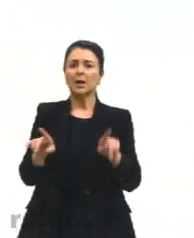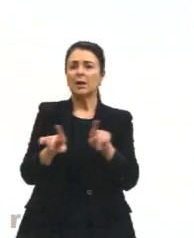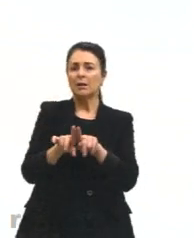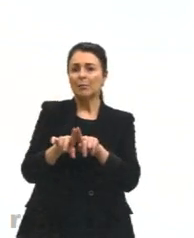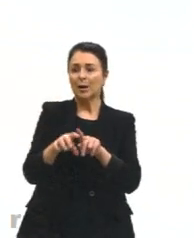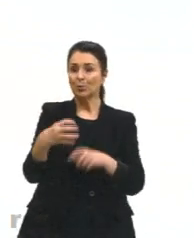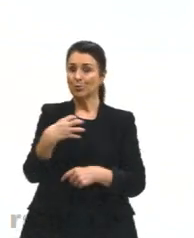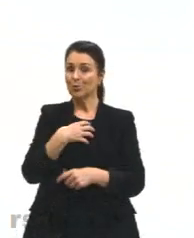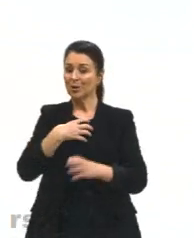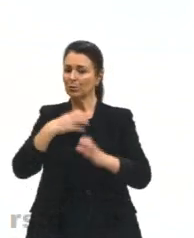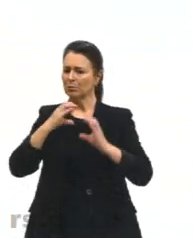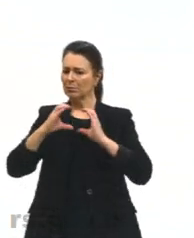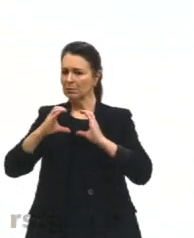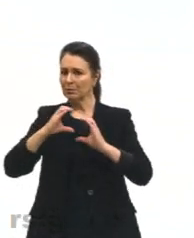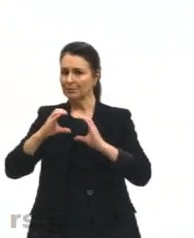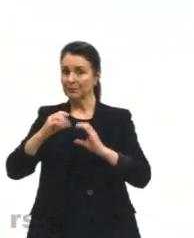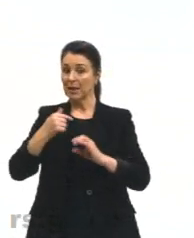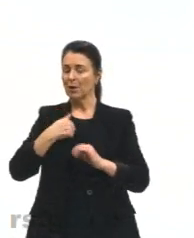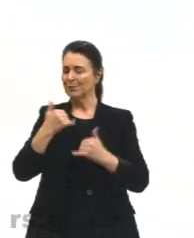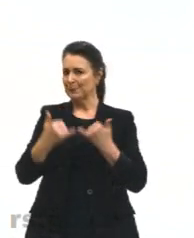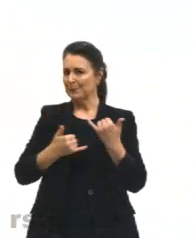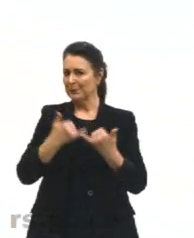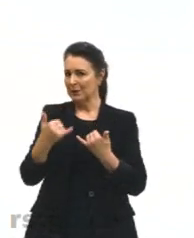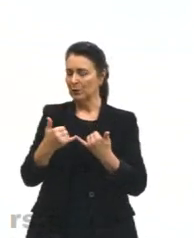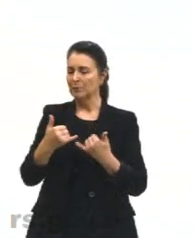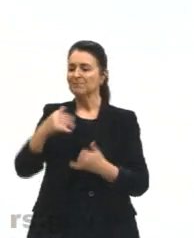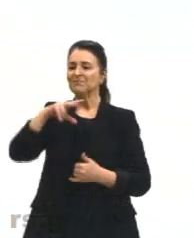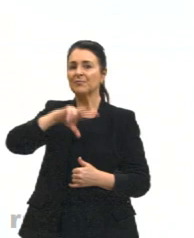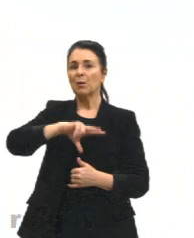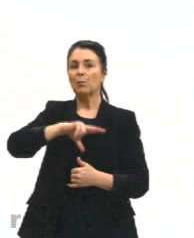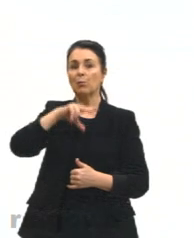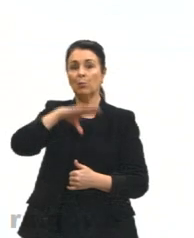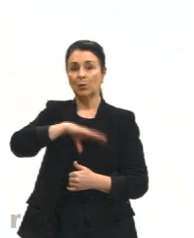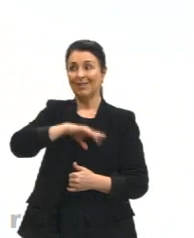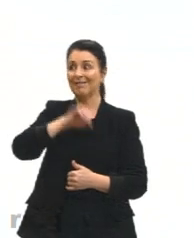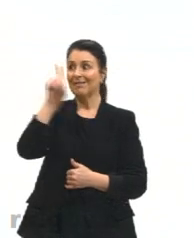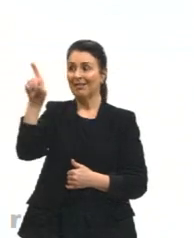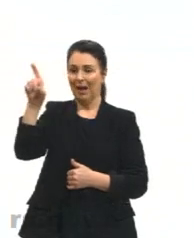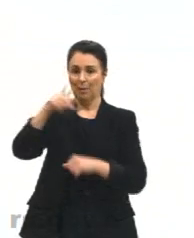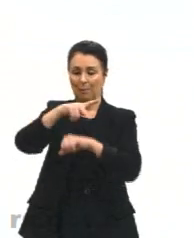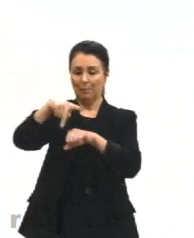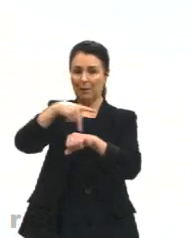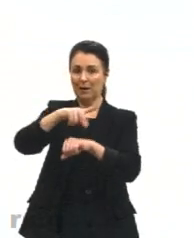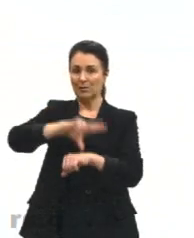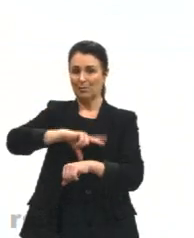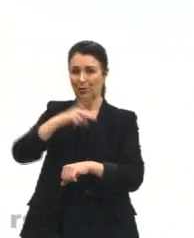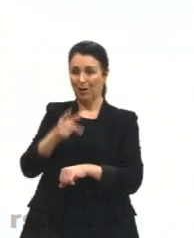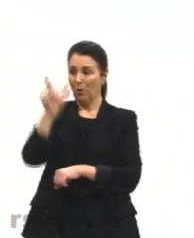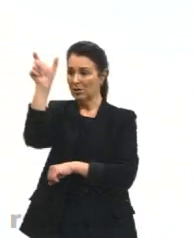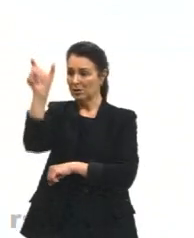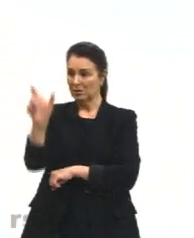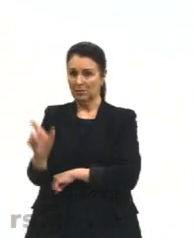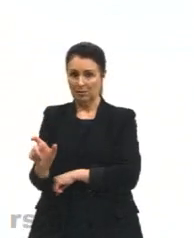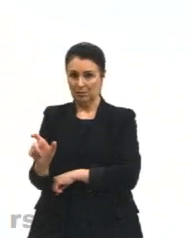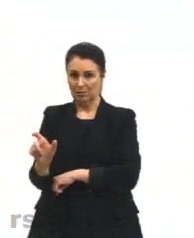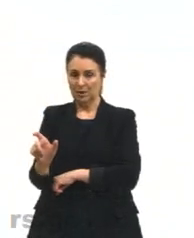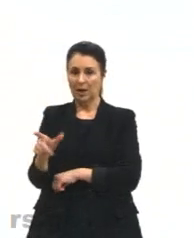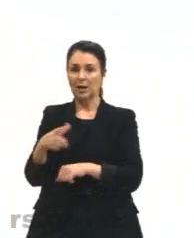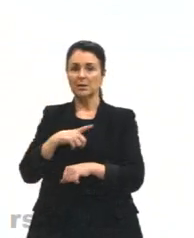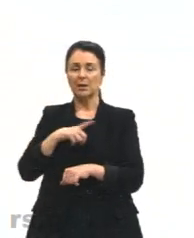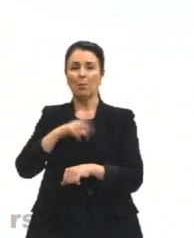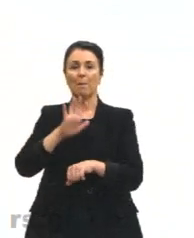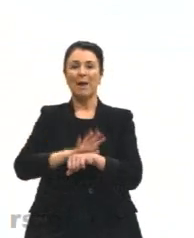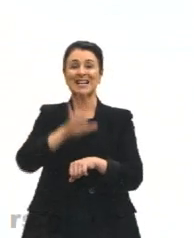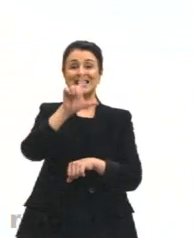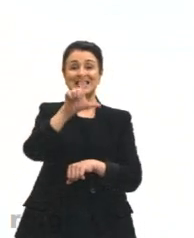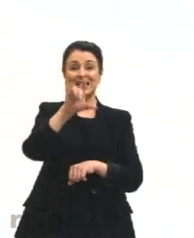se comunica eu sempre brinco que o português de Portugal as pessoas em Portugal elas são muito mais literal Oi